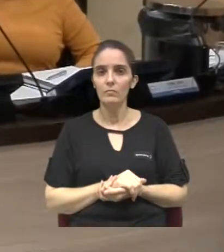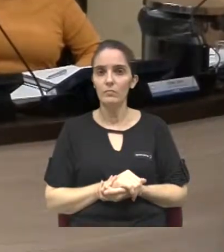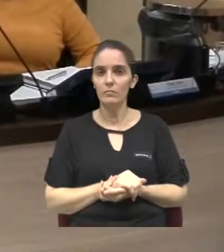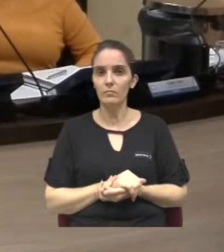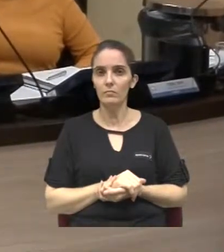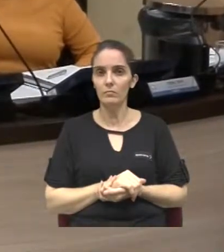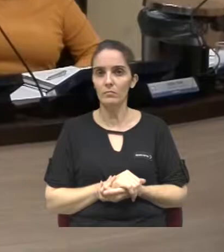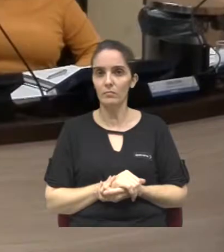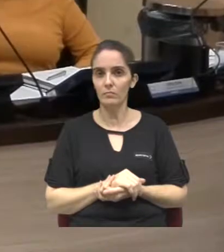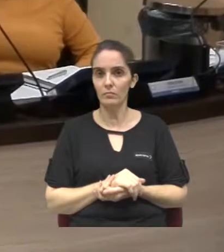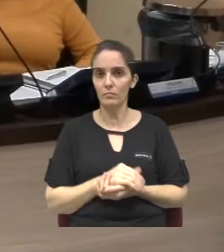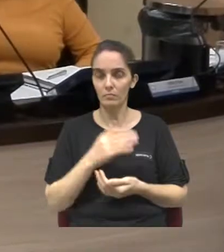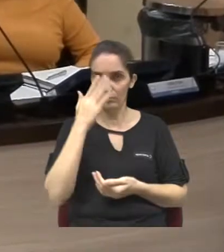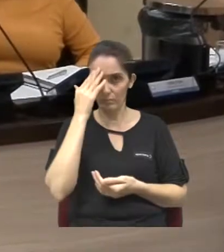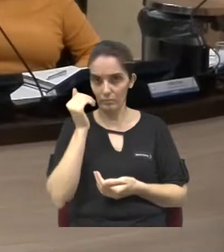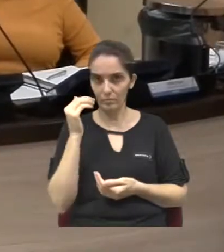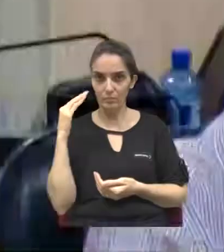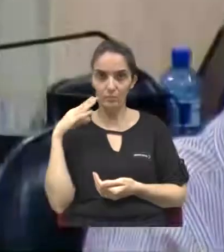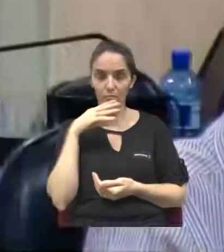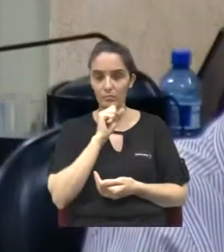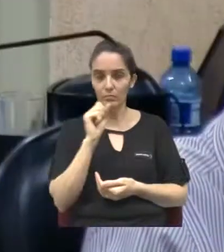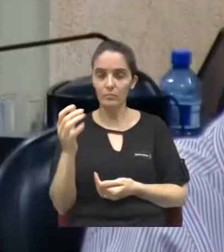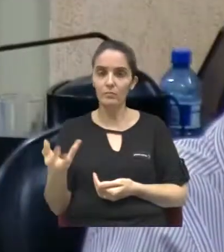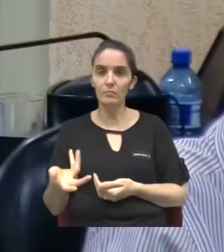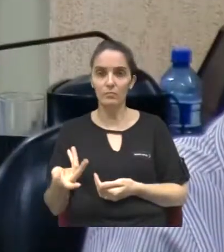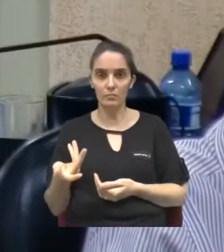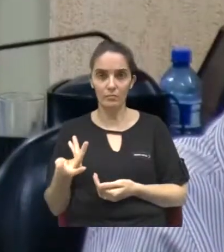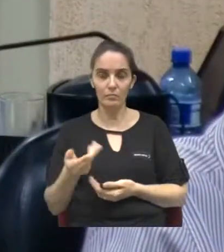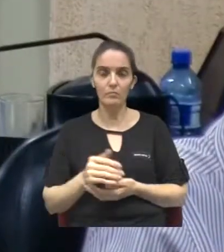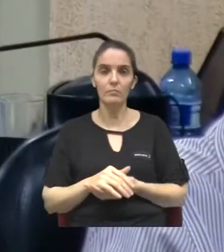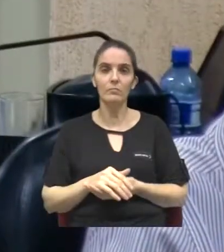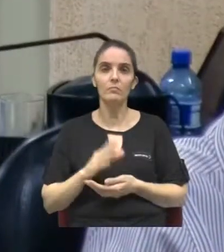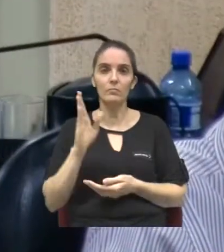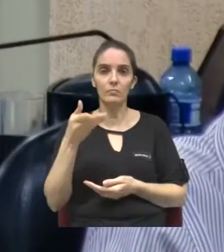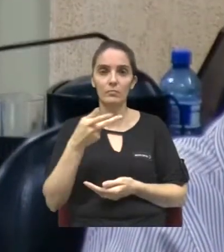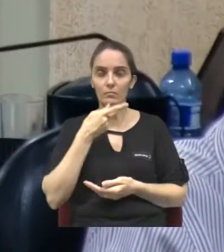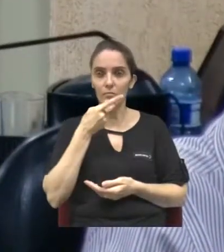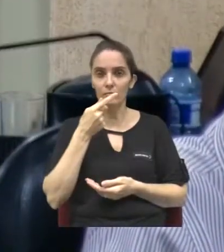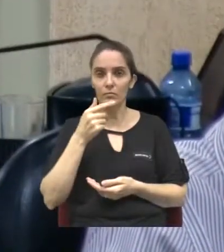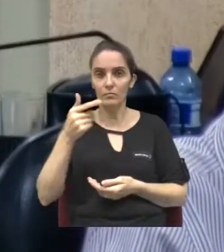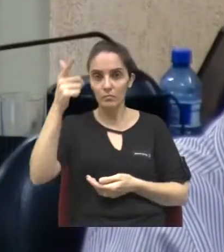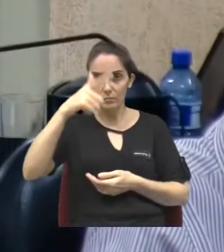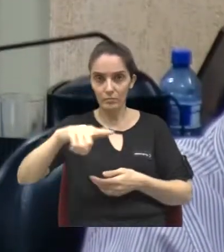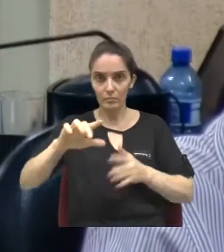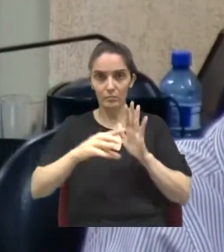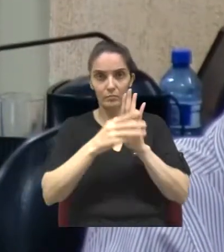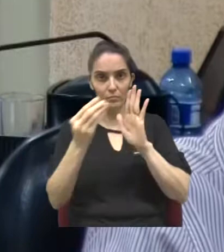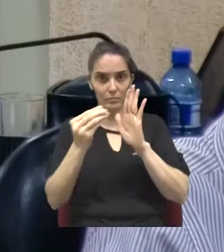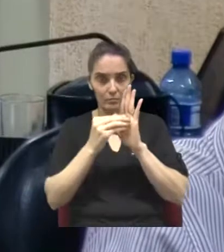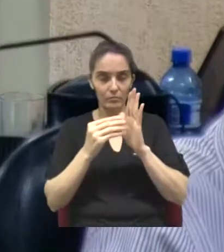certa agilidade, eu já vou discorrer sobre as demais emendas,